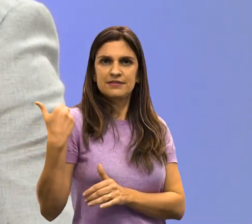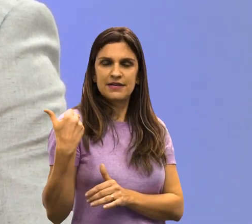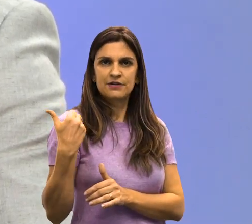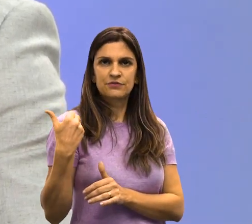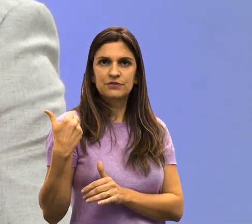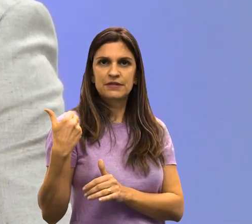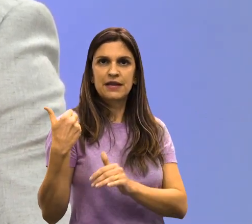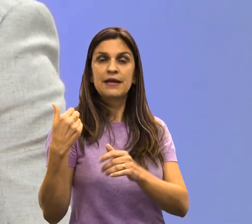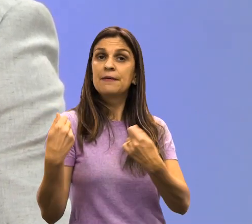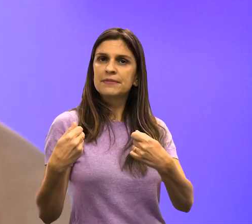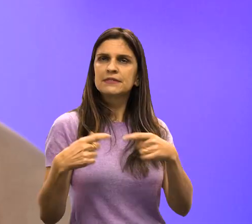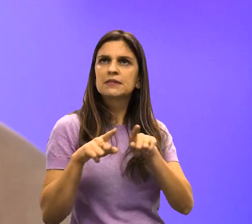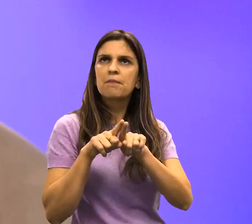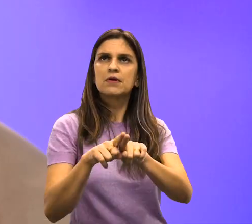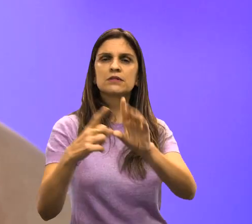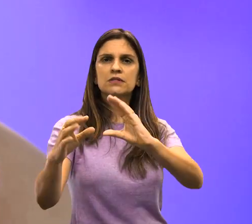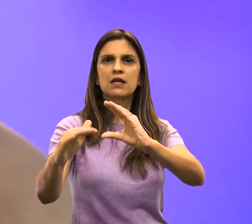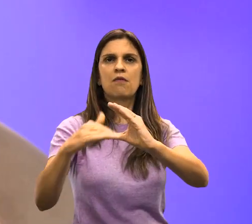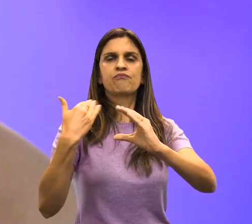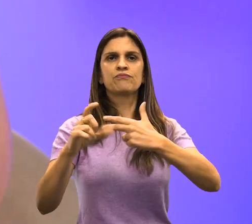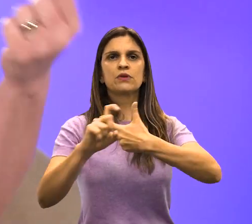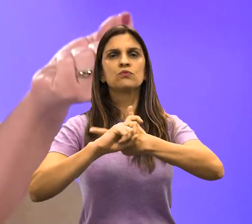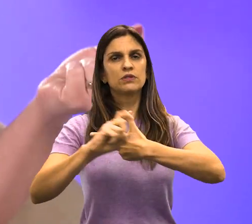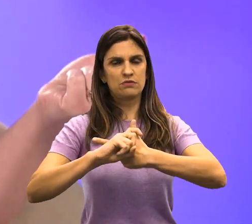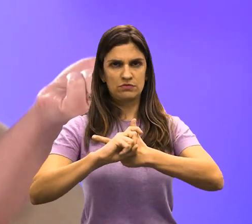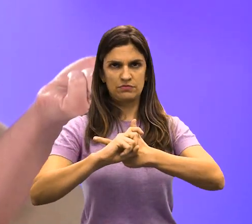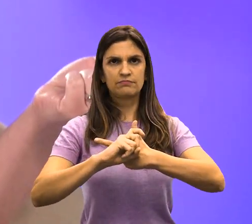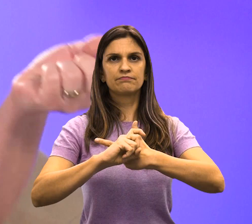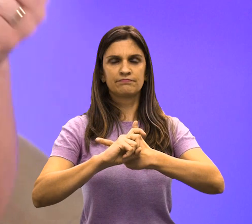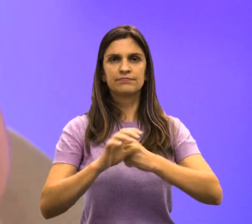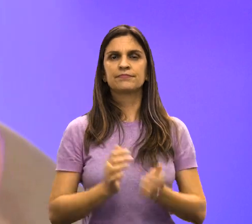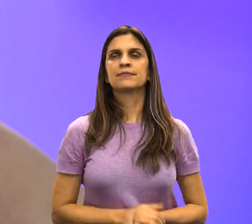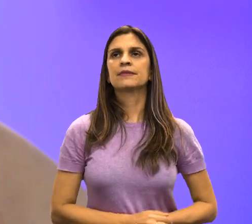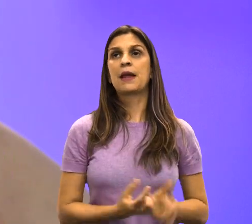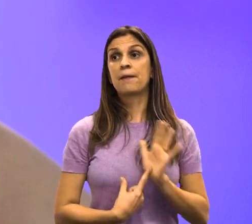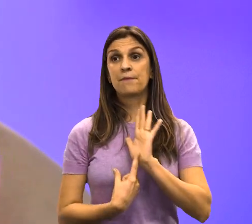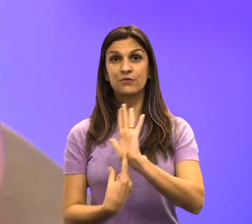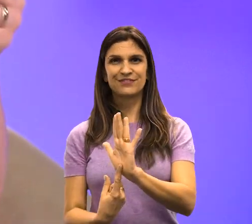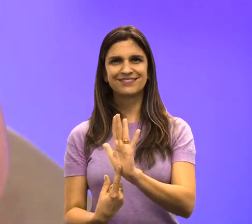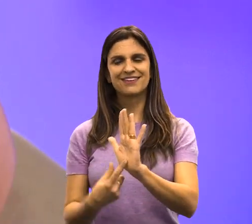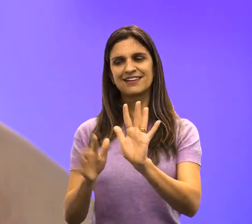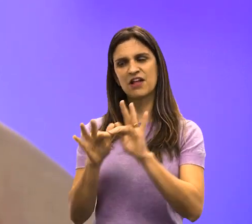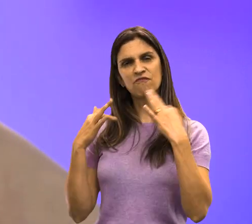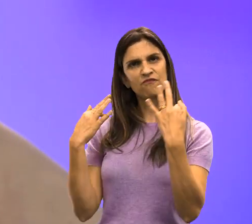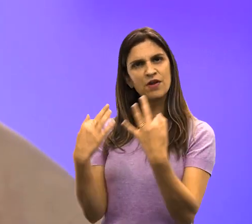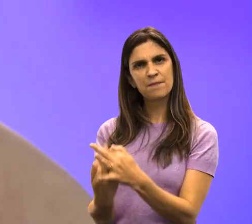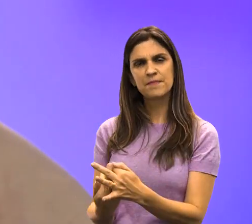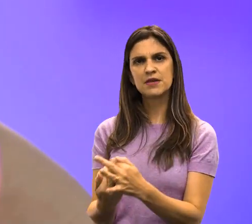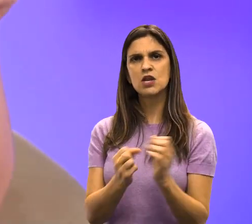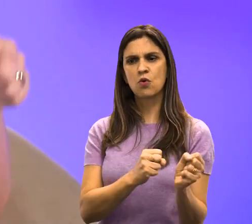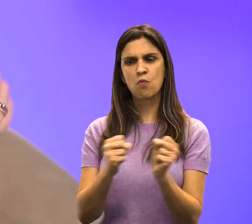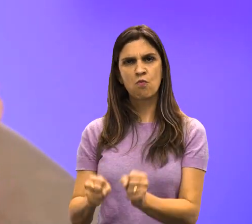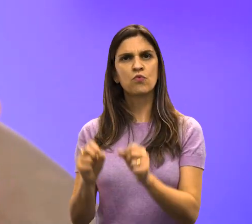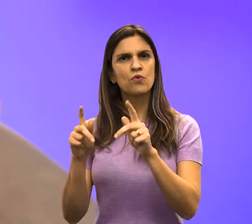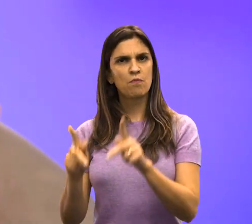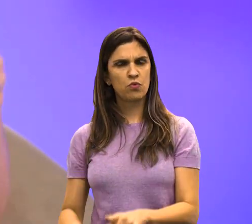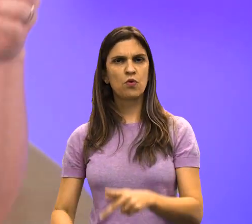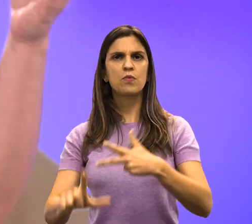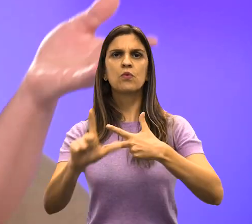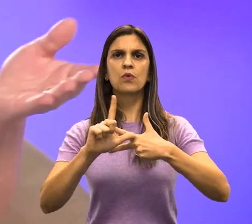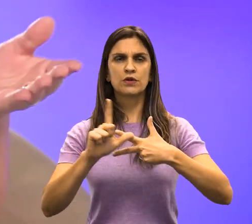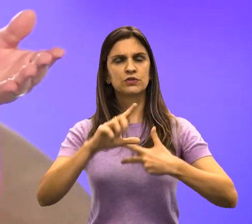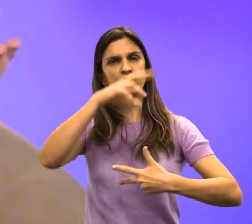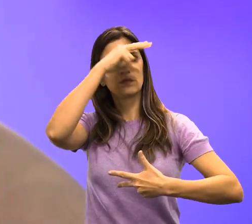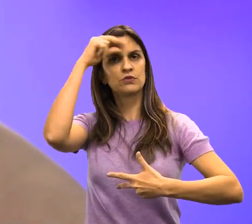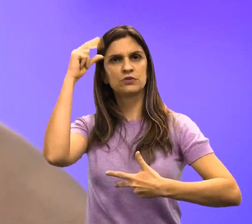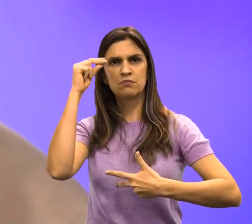importante trazer esse debate para casa, né? Com certeza. Mostrar o quanto também os pais e o poder público em si, ali, o Legislativo Municipal,